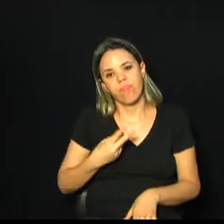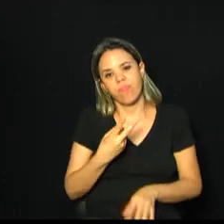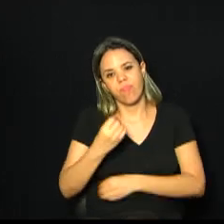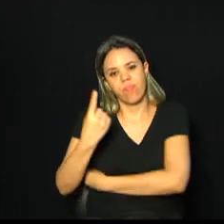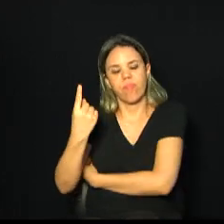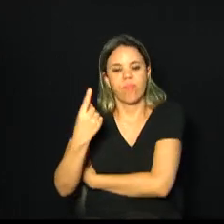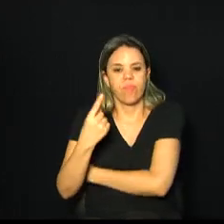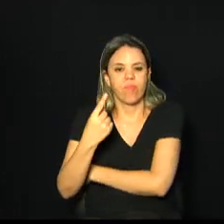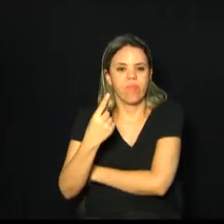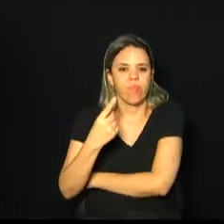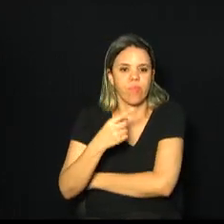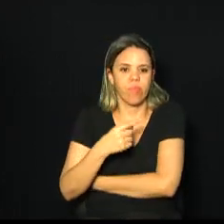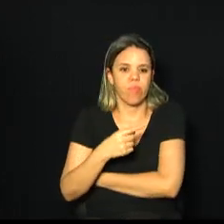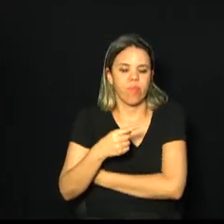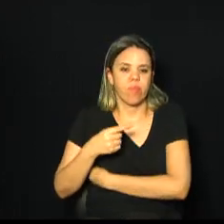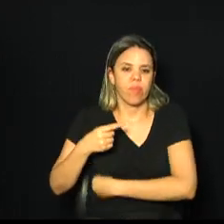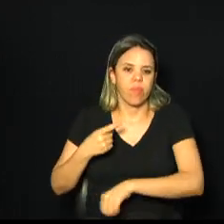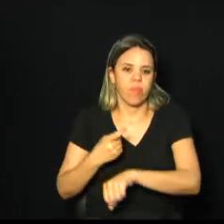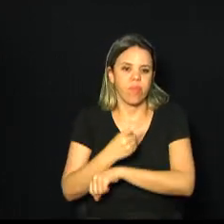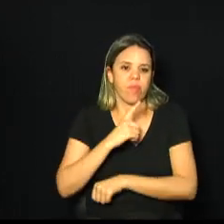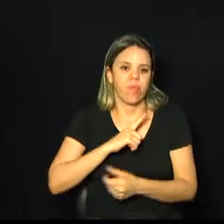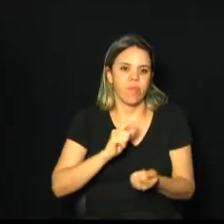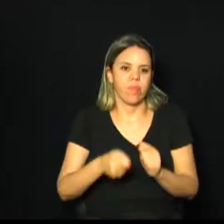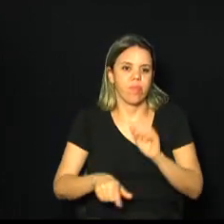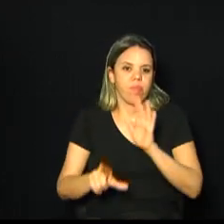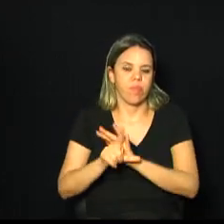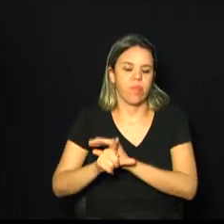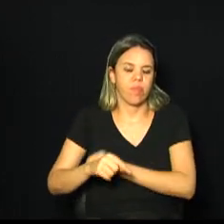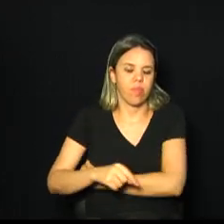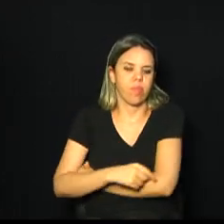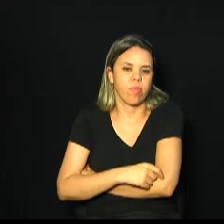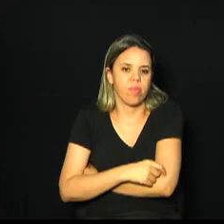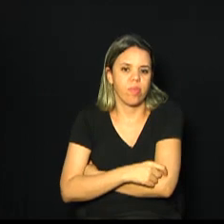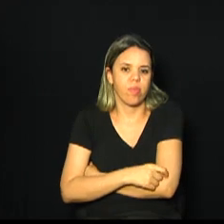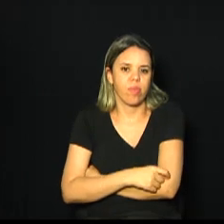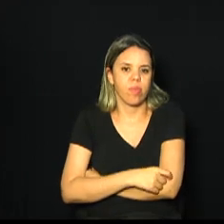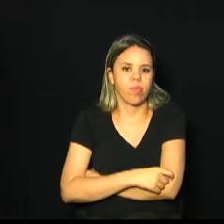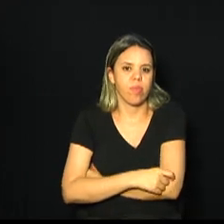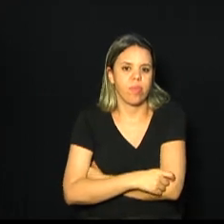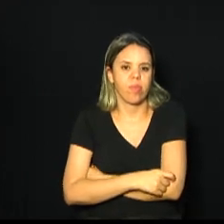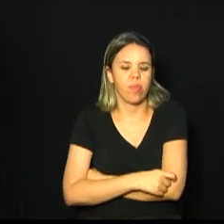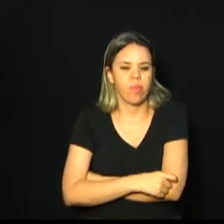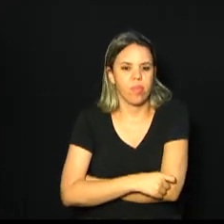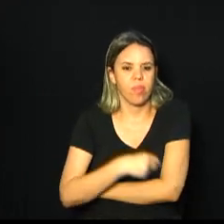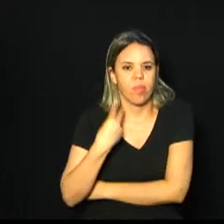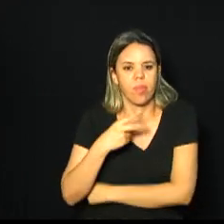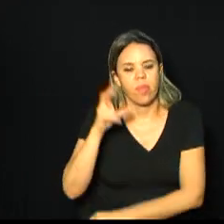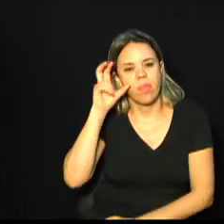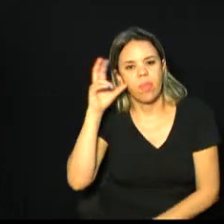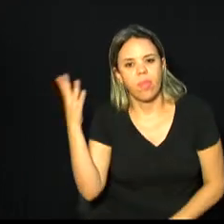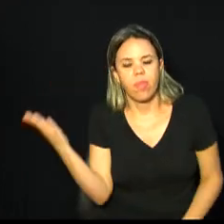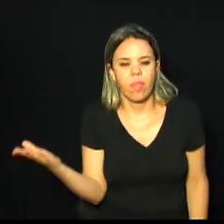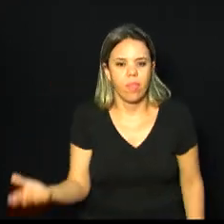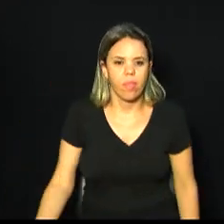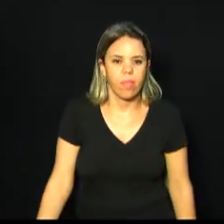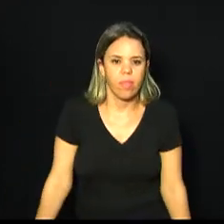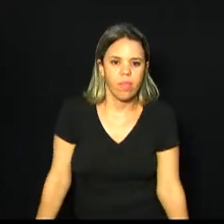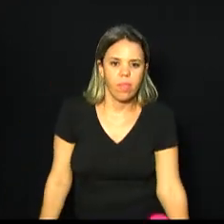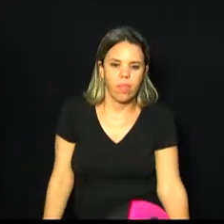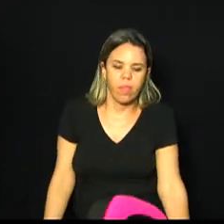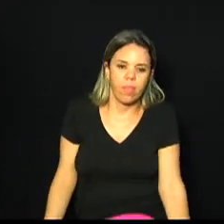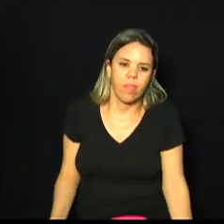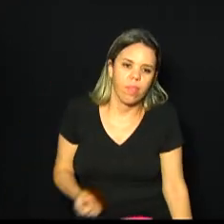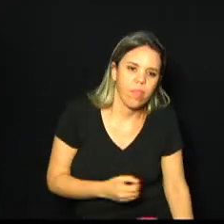2021, ele descobriu que ele tem que se adequar a essa lei. Doutor, o vereador Carlinhos, ele tem até um apelido,